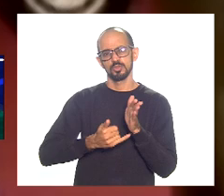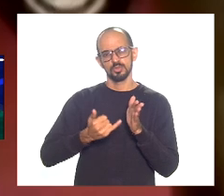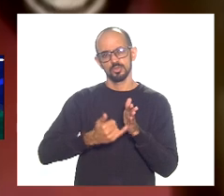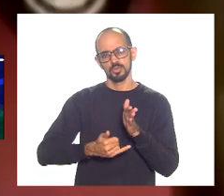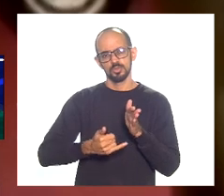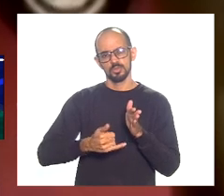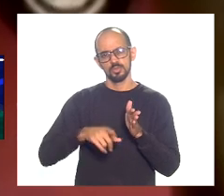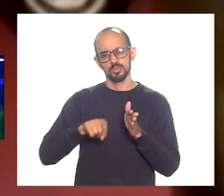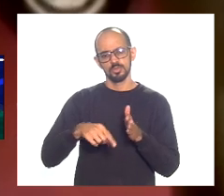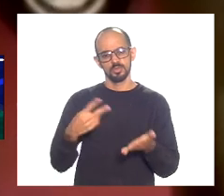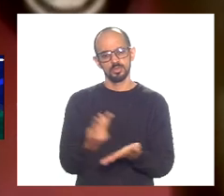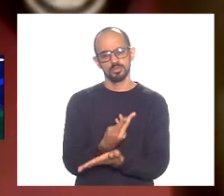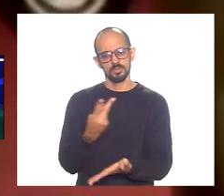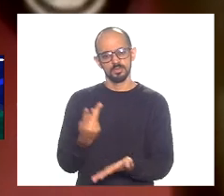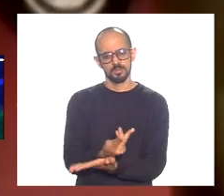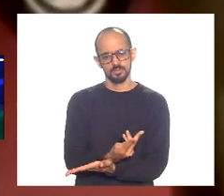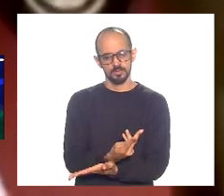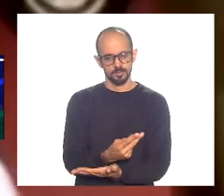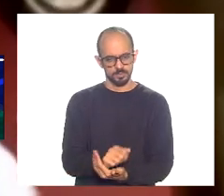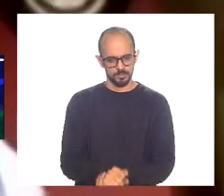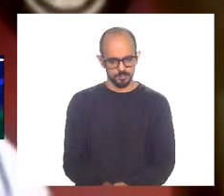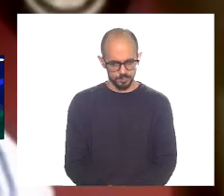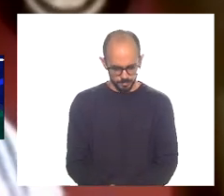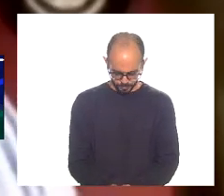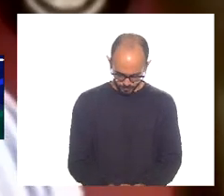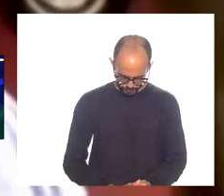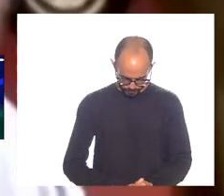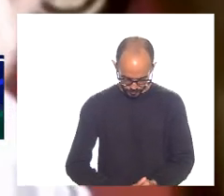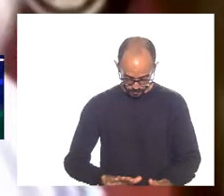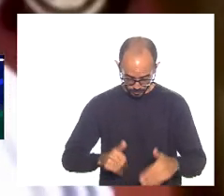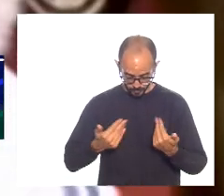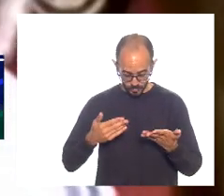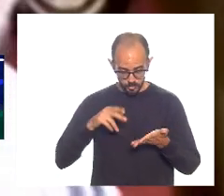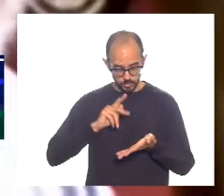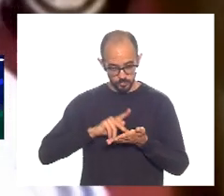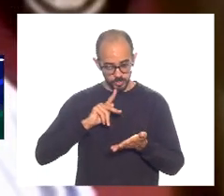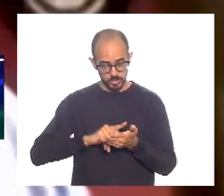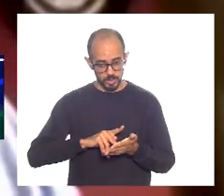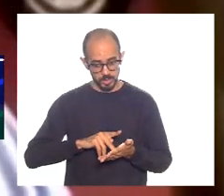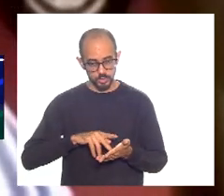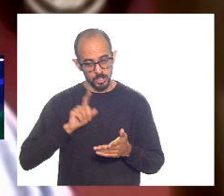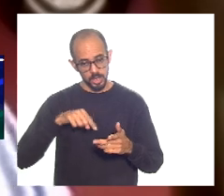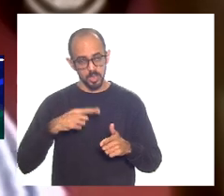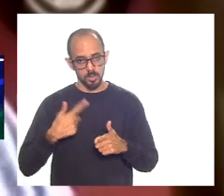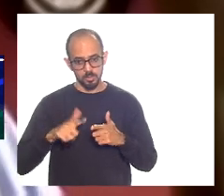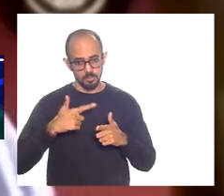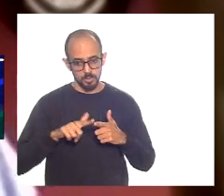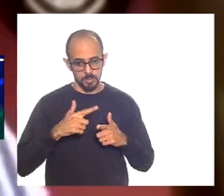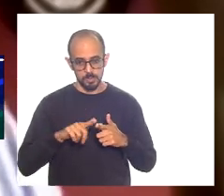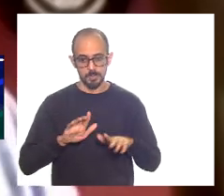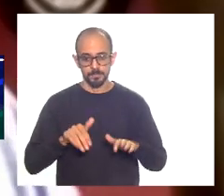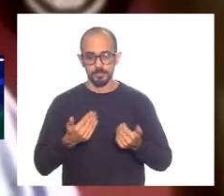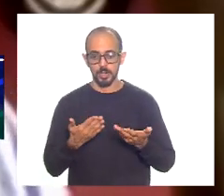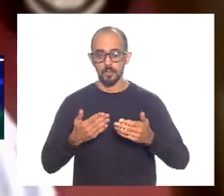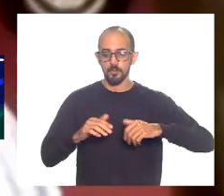irregulares. Irregulares. Então, realmente, a questão,